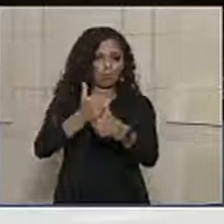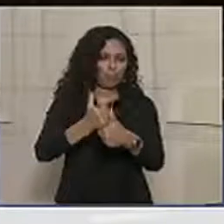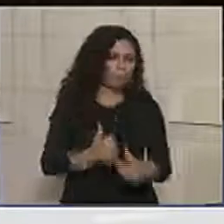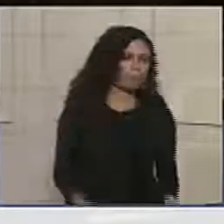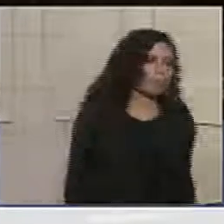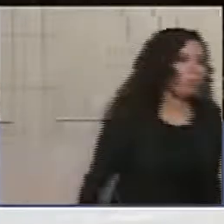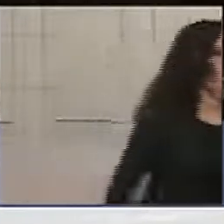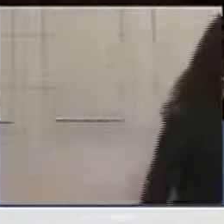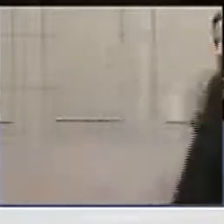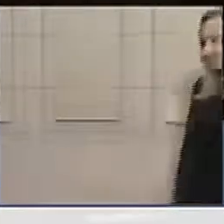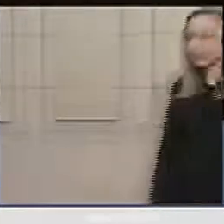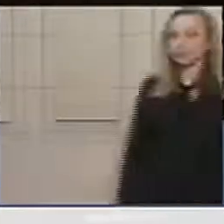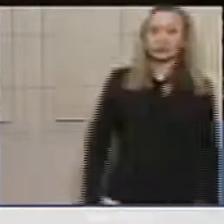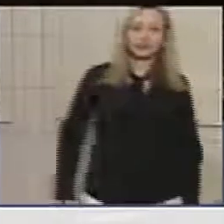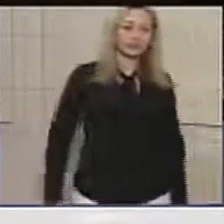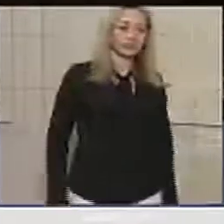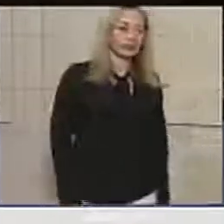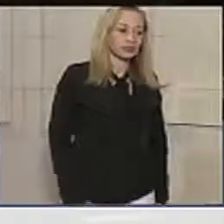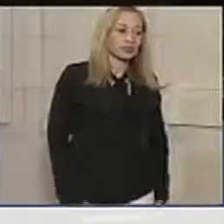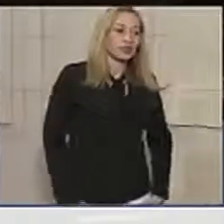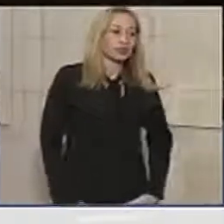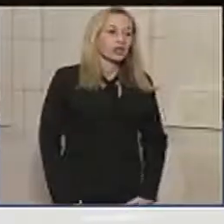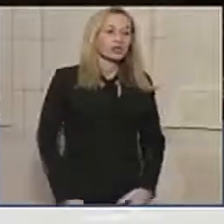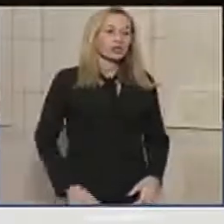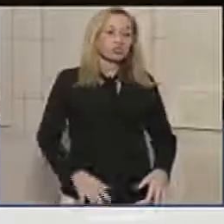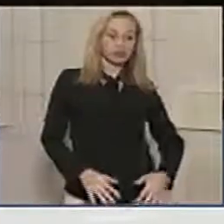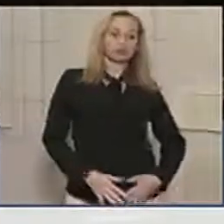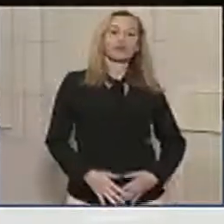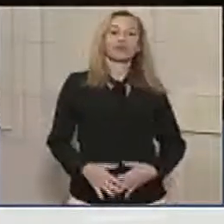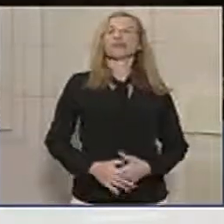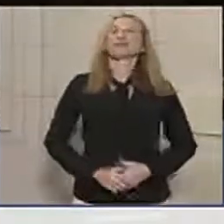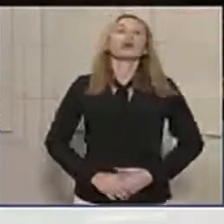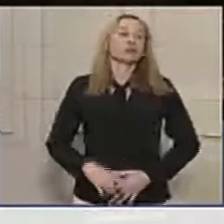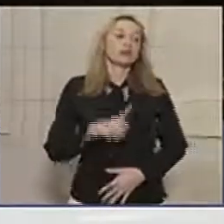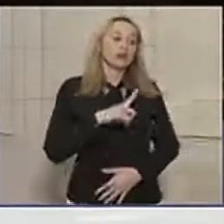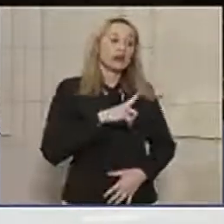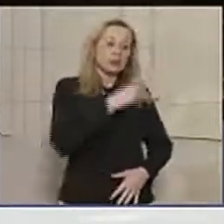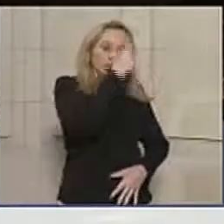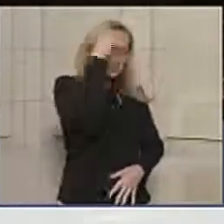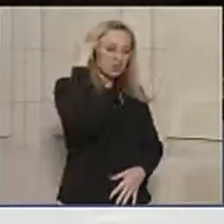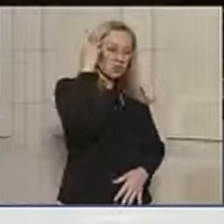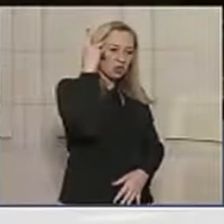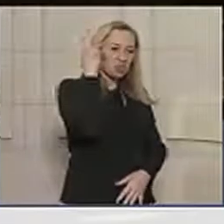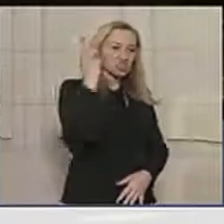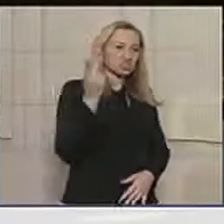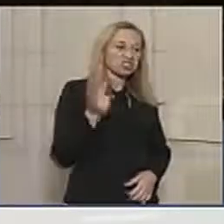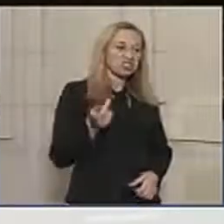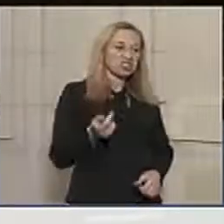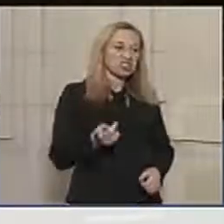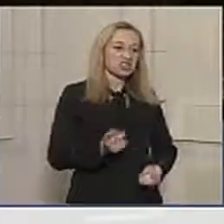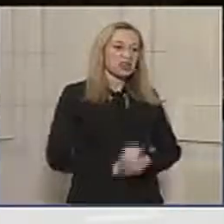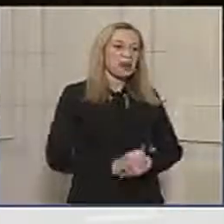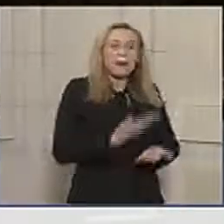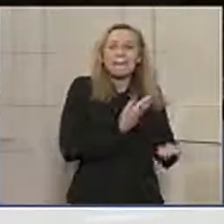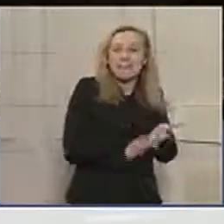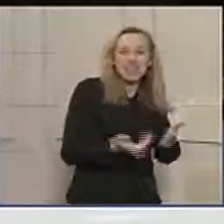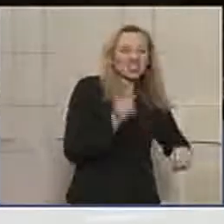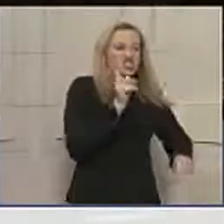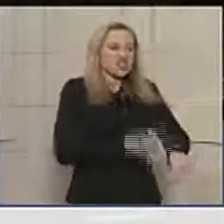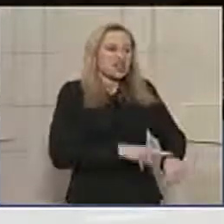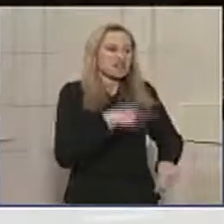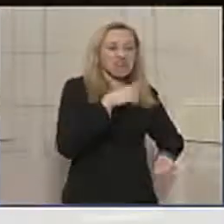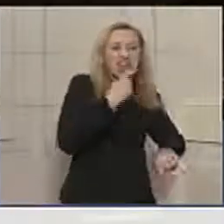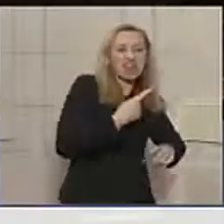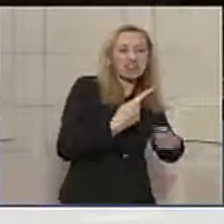Enquanto uns, infelizmente, dedicam e desperdiçam muito tempo falando da briga